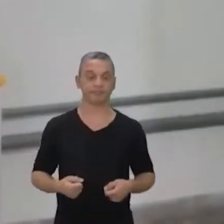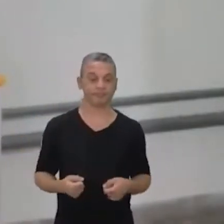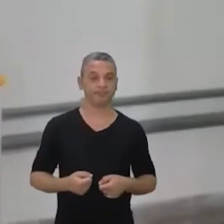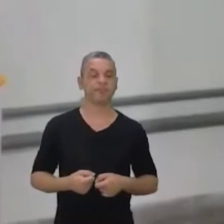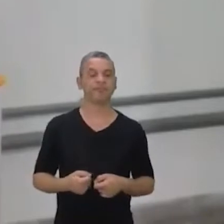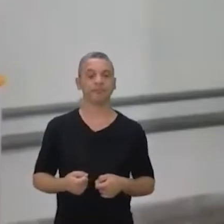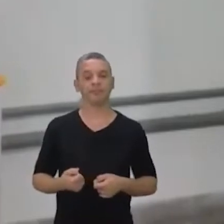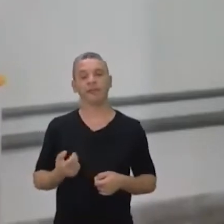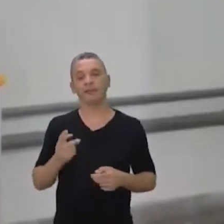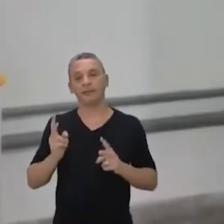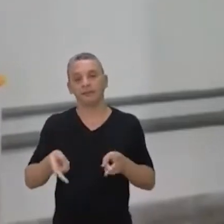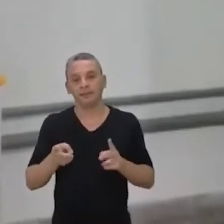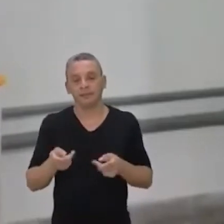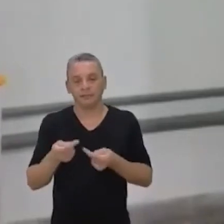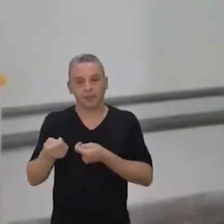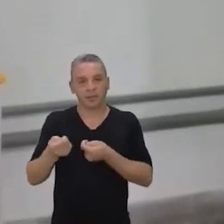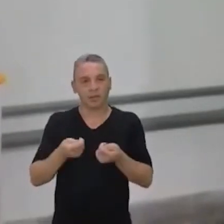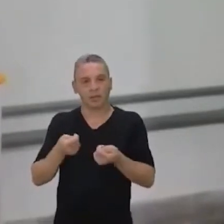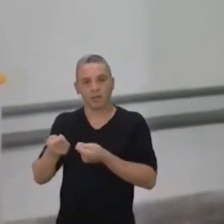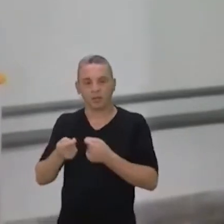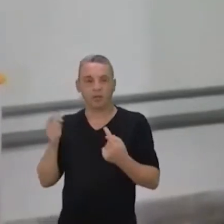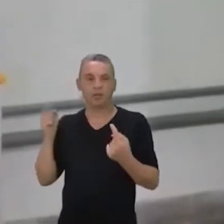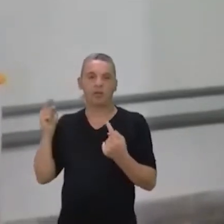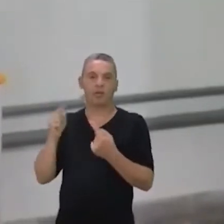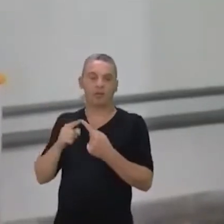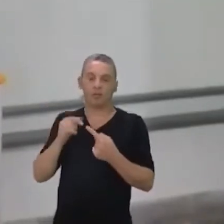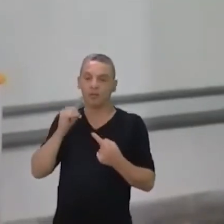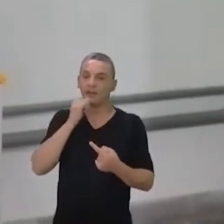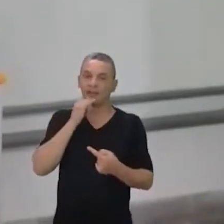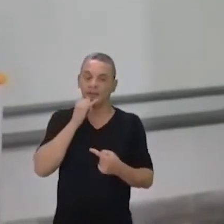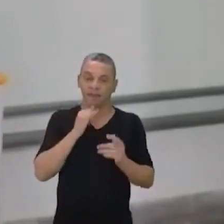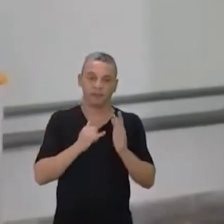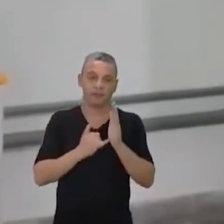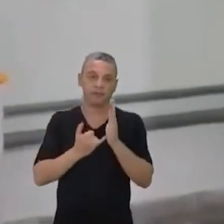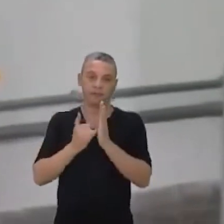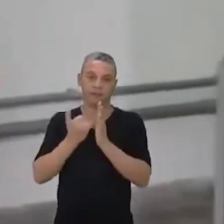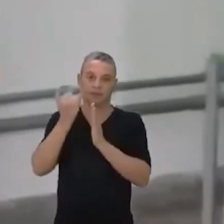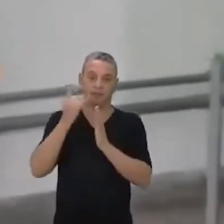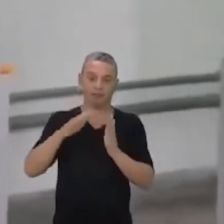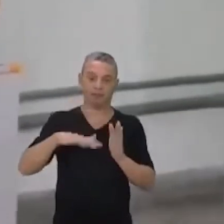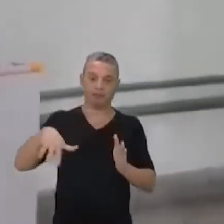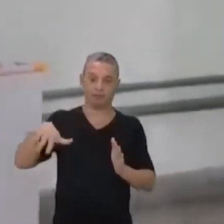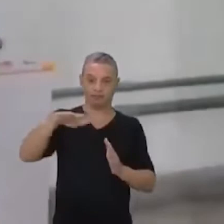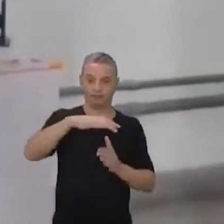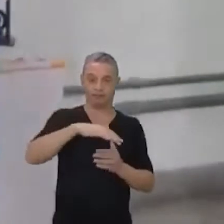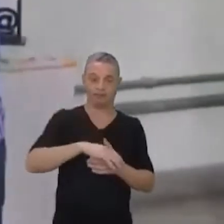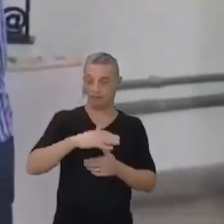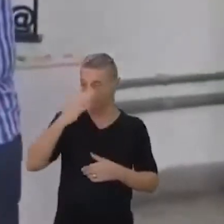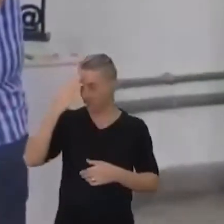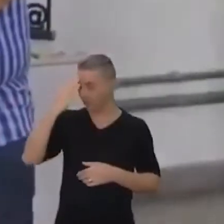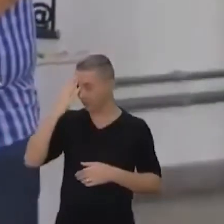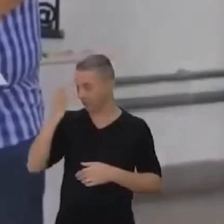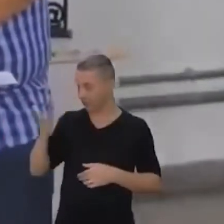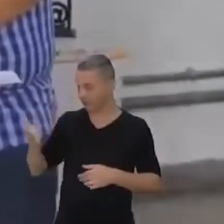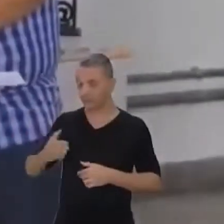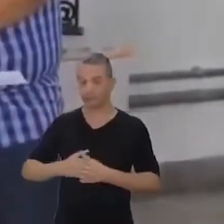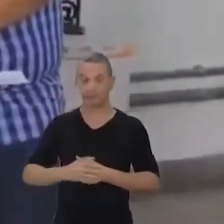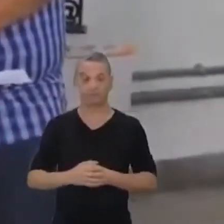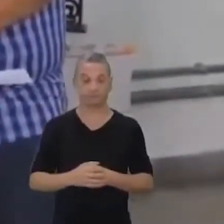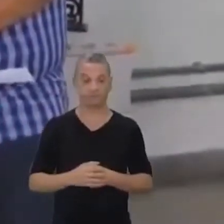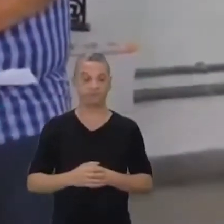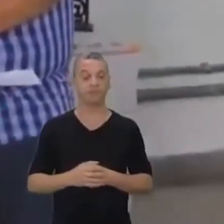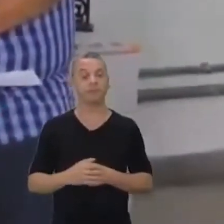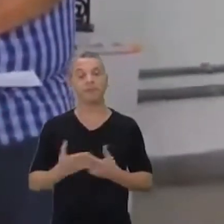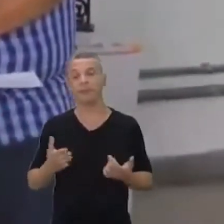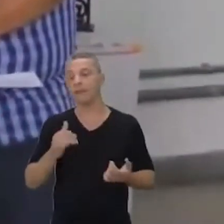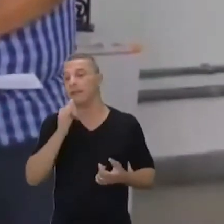ele sempre vai fazendo esse controle baseado no quê? Baseado na inflação do país. Deu para entender, Priscila? Deu para entender.